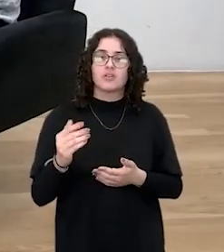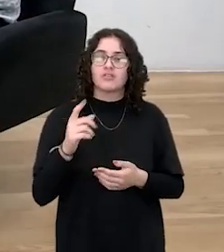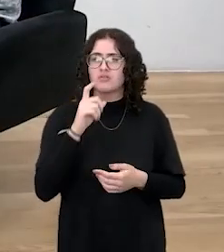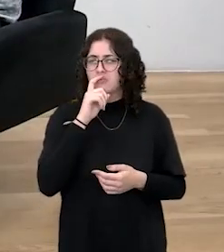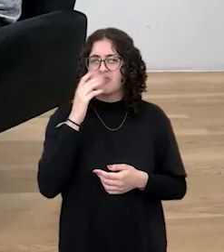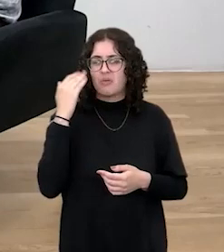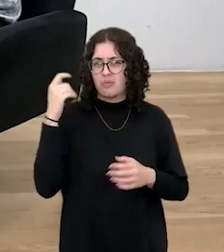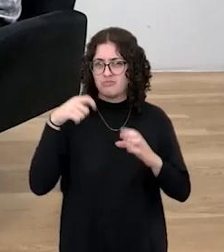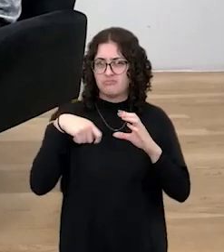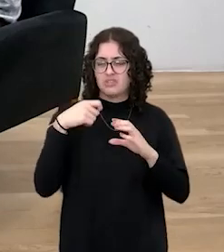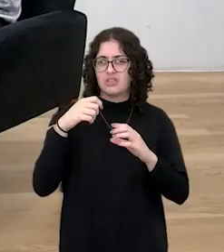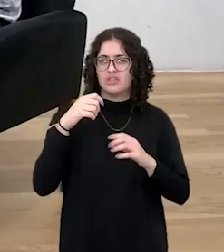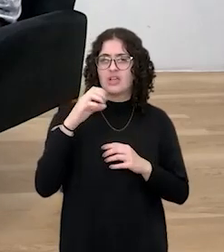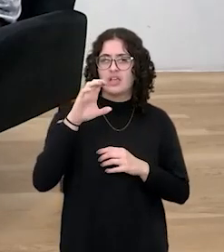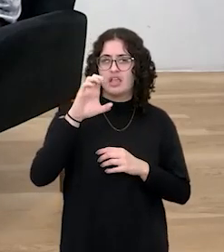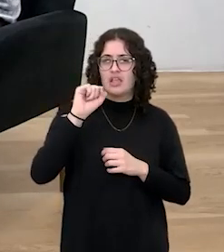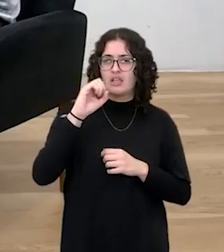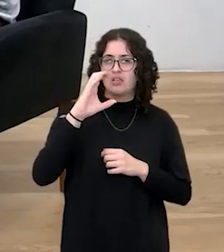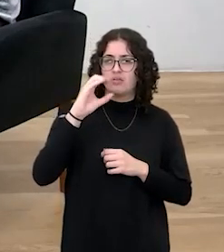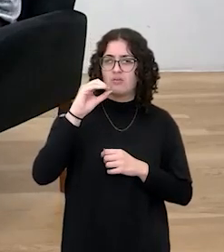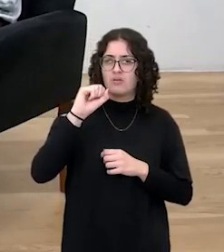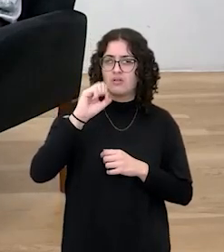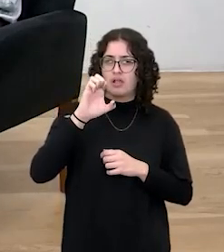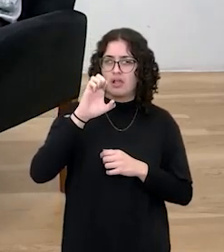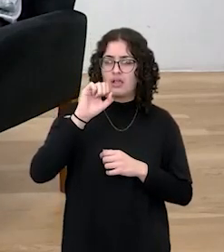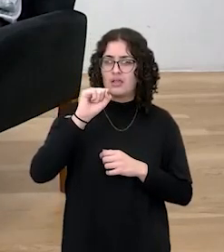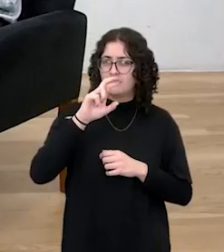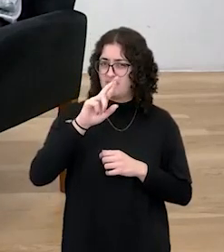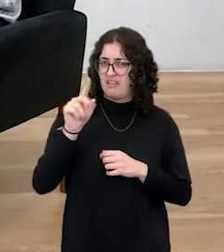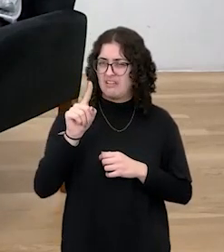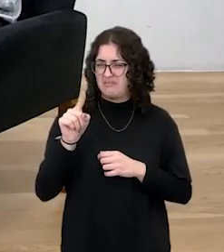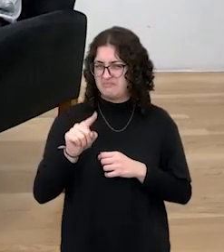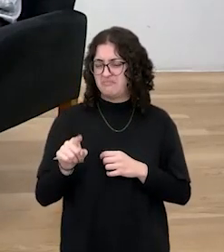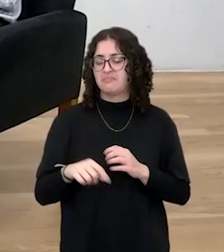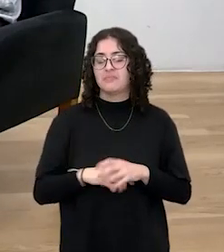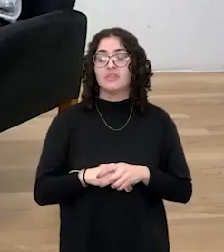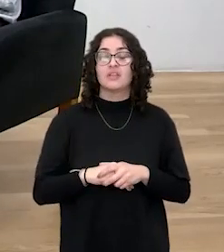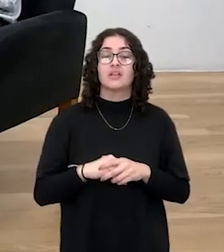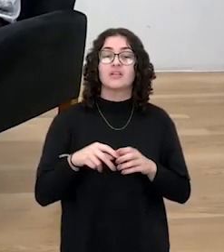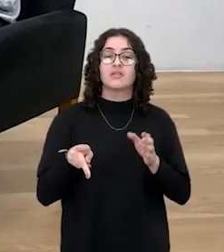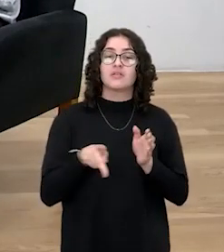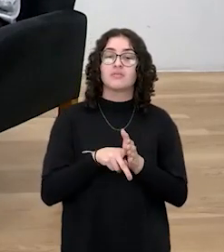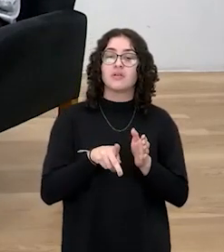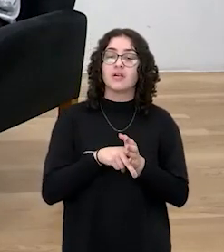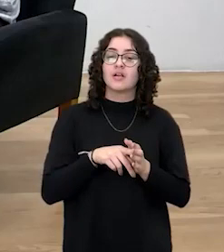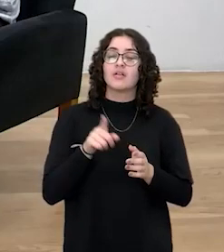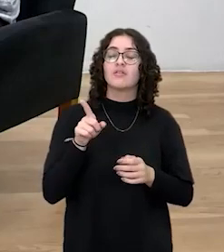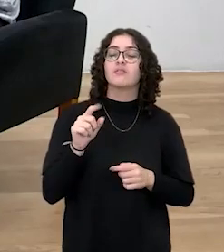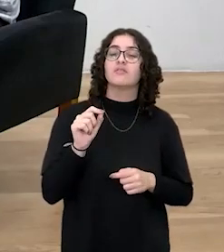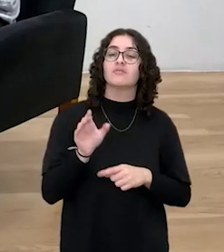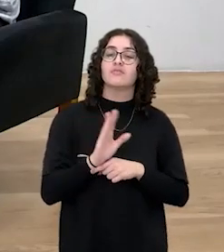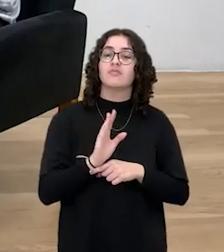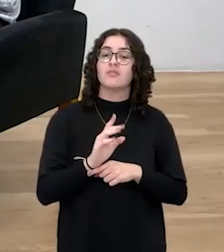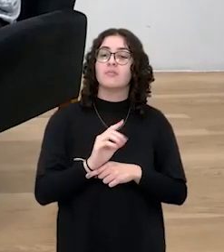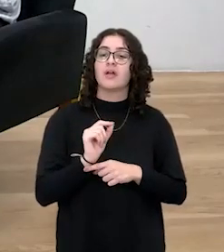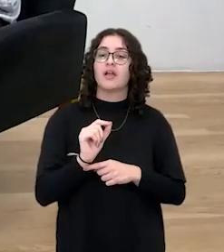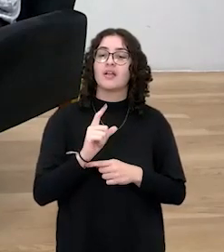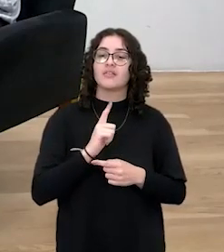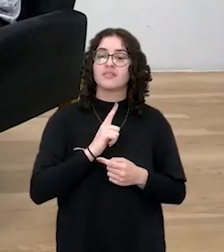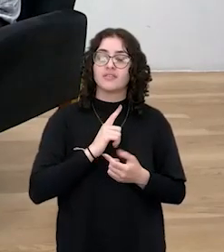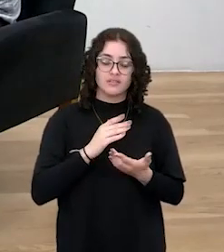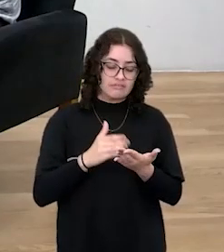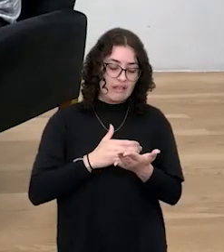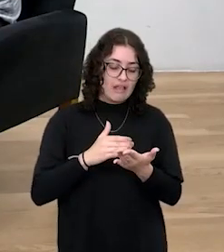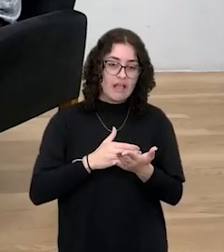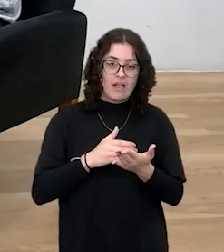trajetória. Sim, mas o primeiro filme da carreira dele, eu acho já tem uma pegada cult. Que é o Diário de Adolescente. Que é um